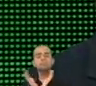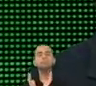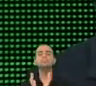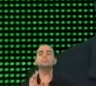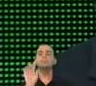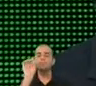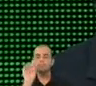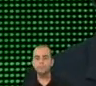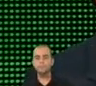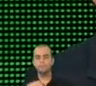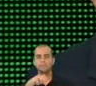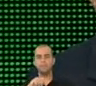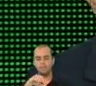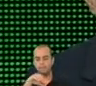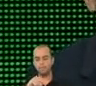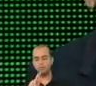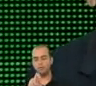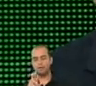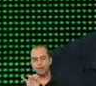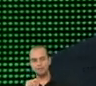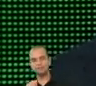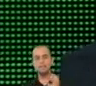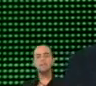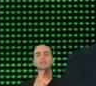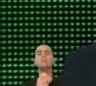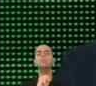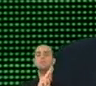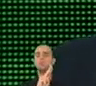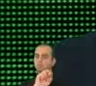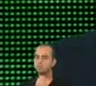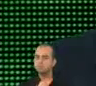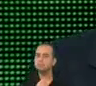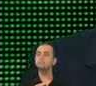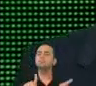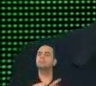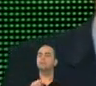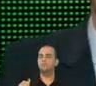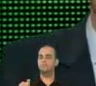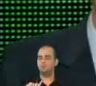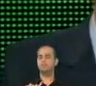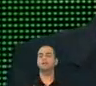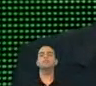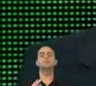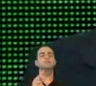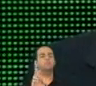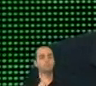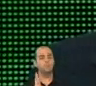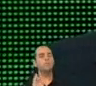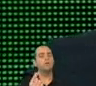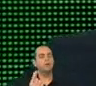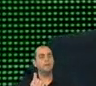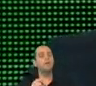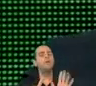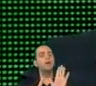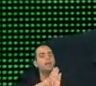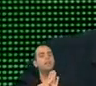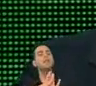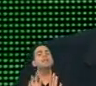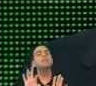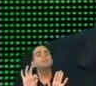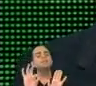que praticamente criou as bases para uma democracia de massas no Brasil, que criou o SUS, né, que foi muito importante, o Plano